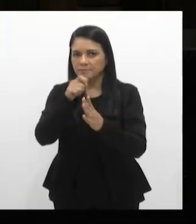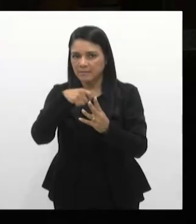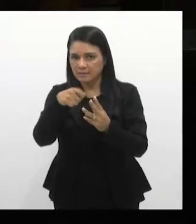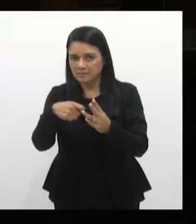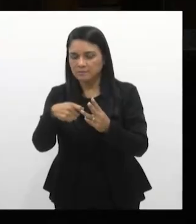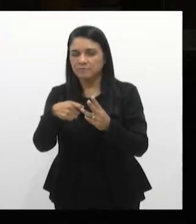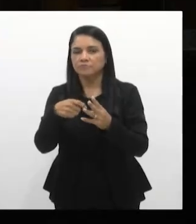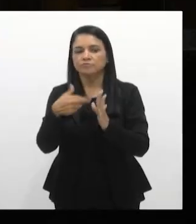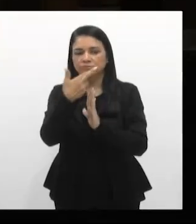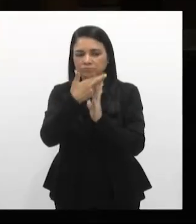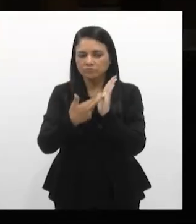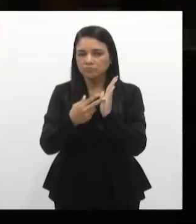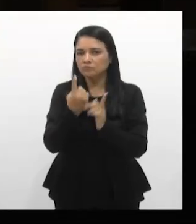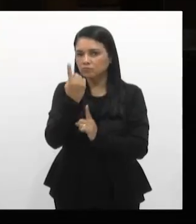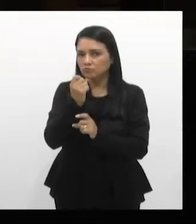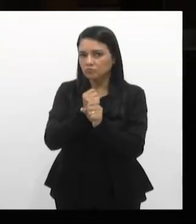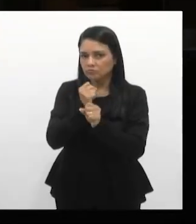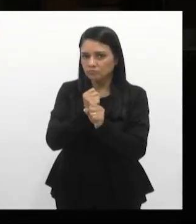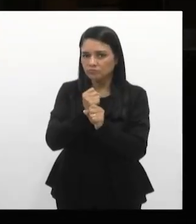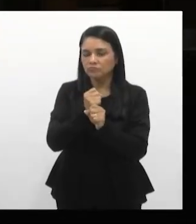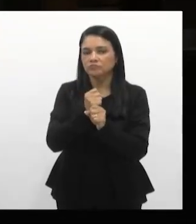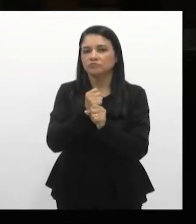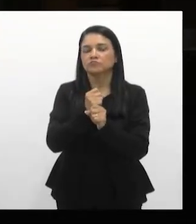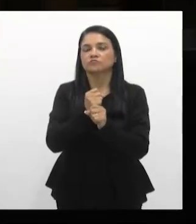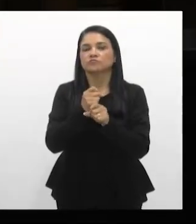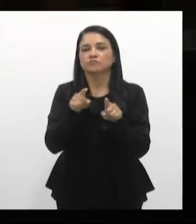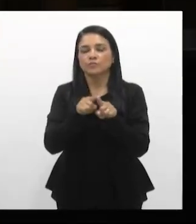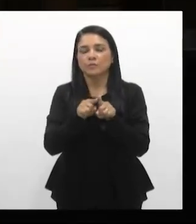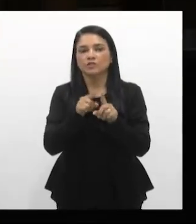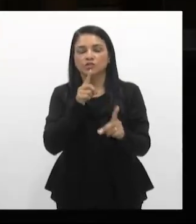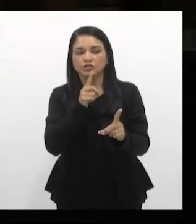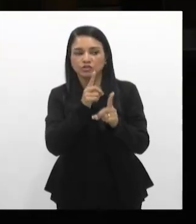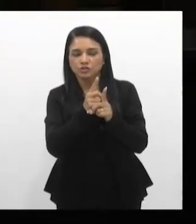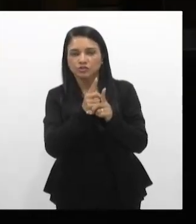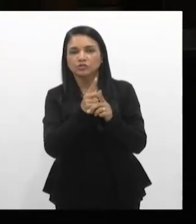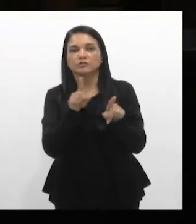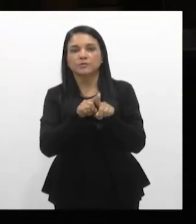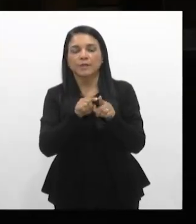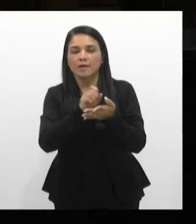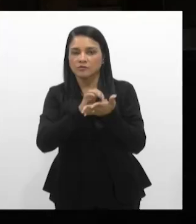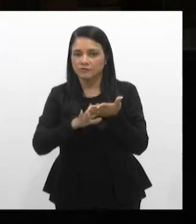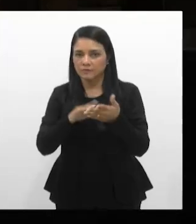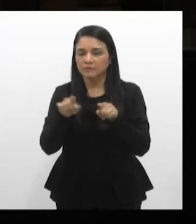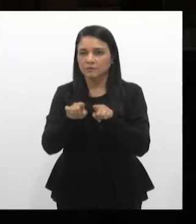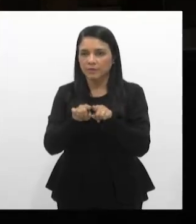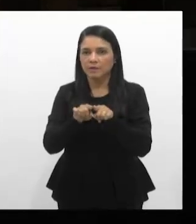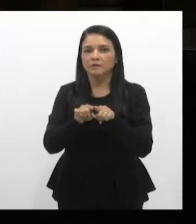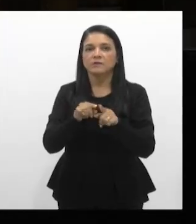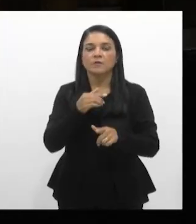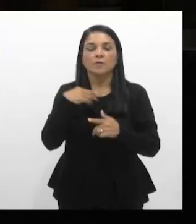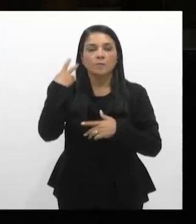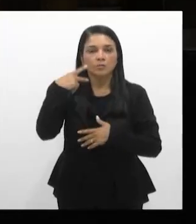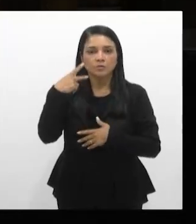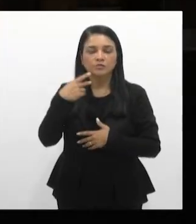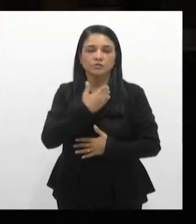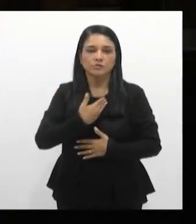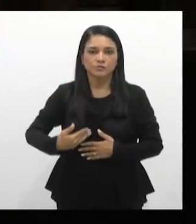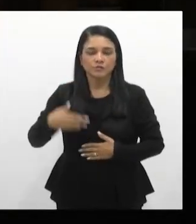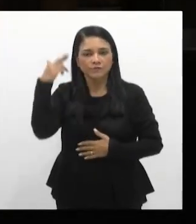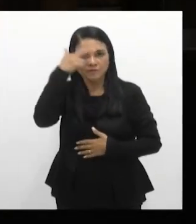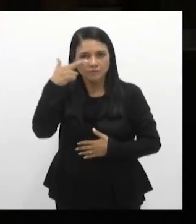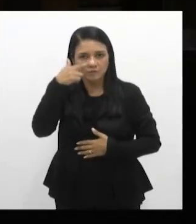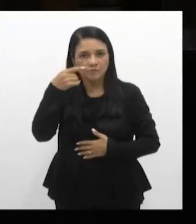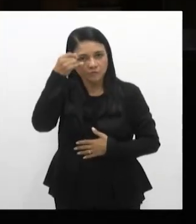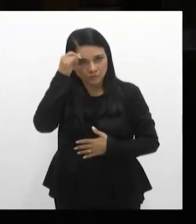e um relatório anual de atividades e diagnósticos, sugerir políticas públicas de prevenção, fiscalização e